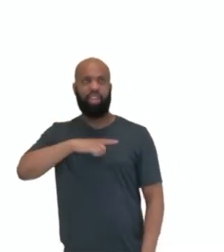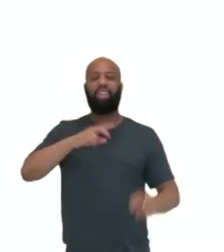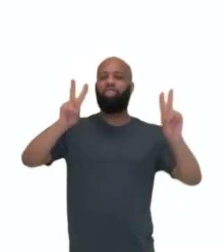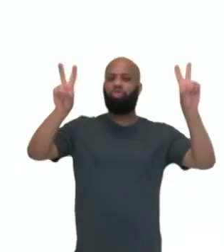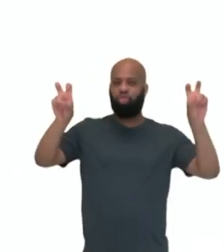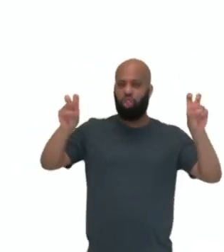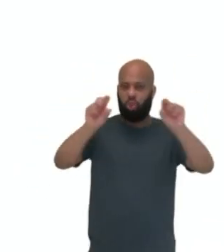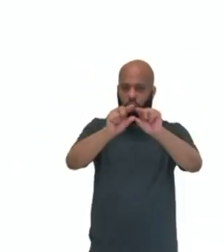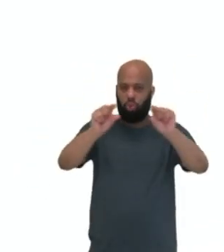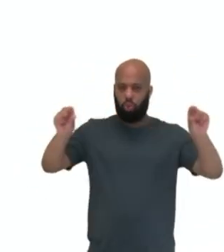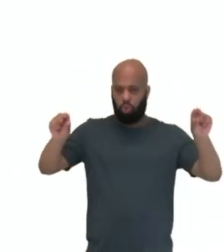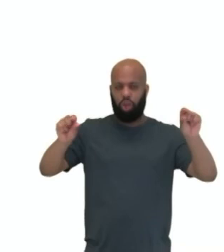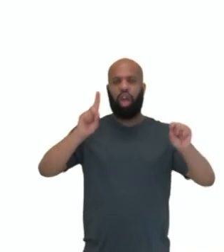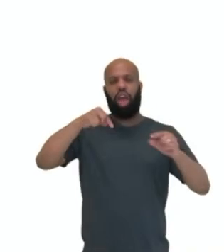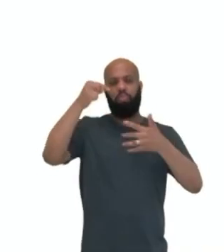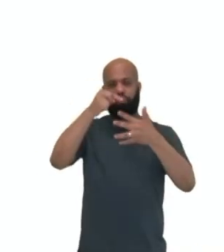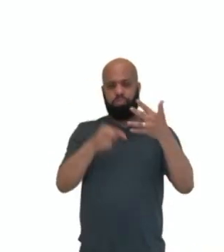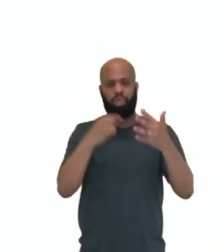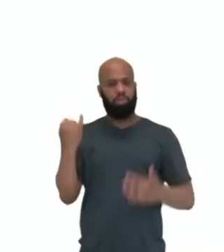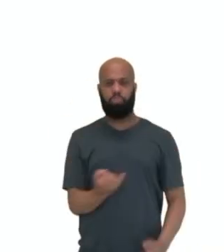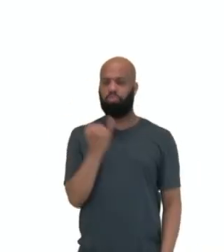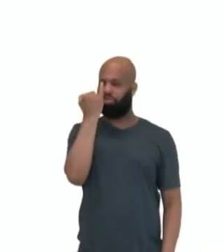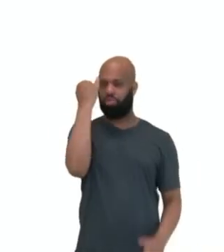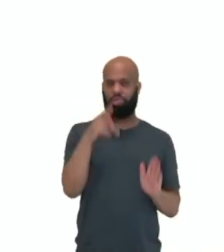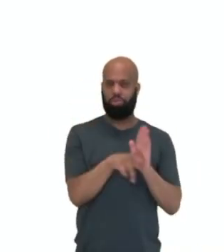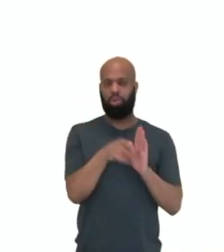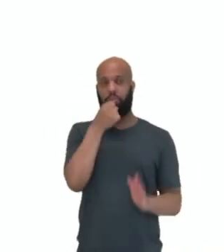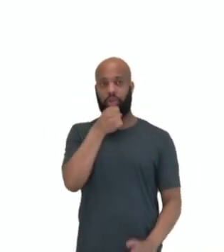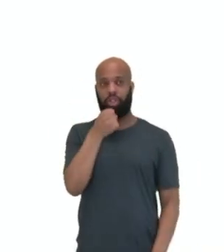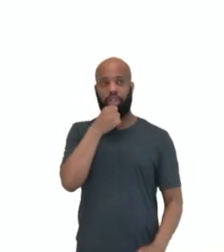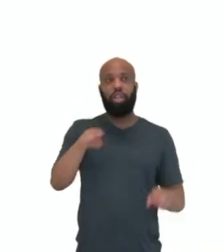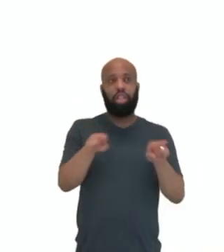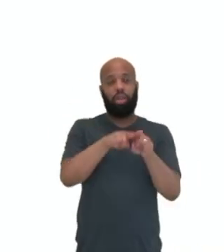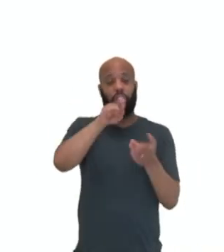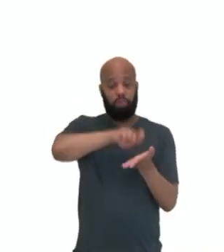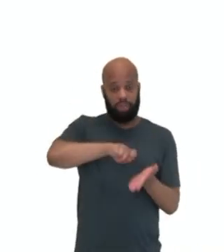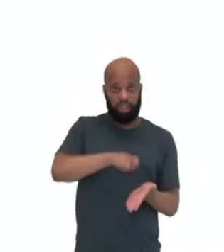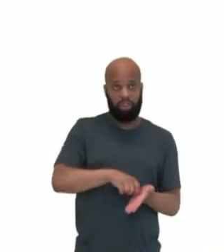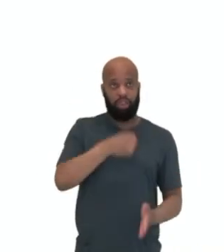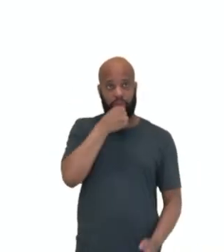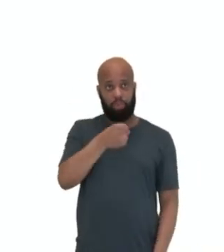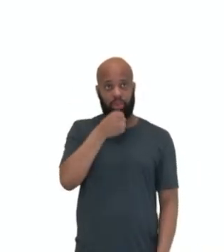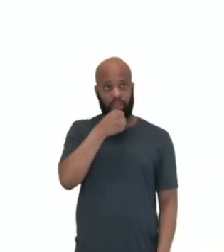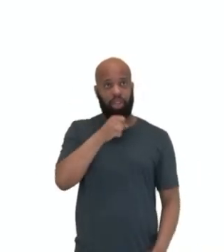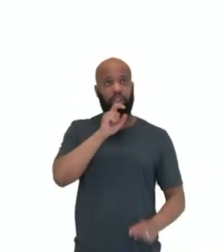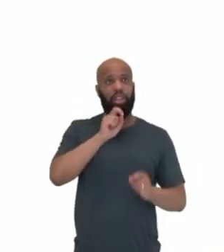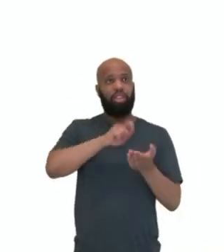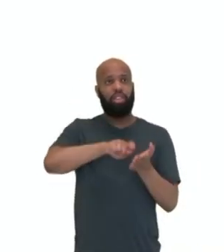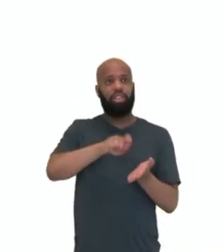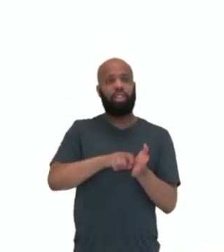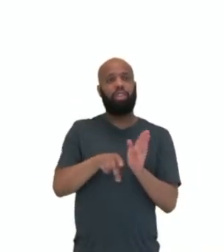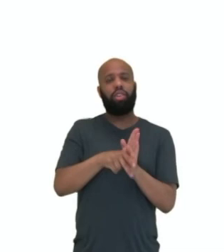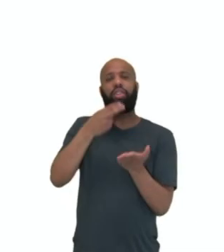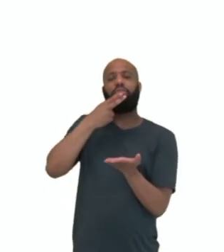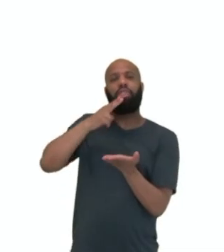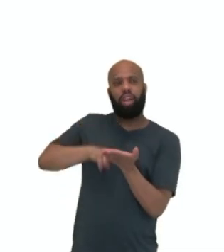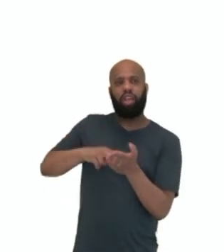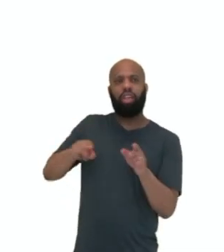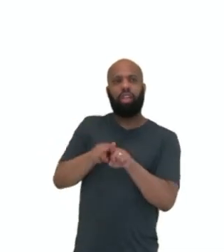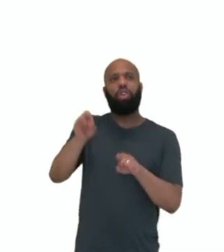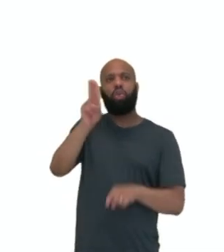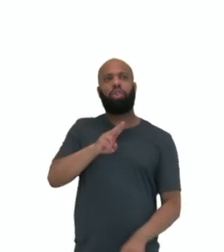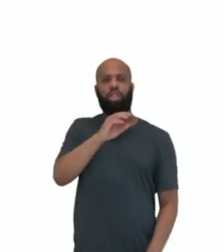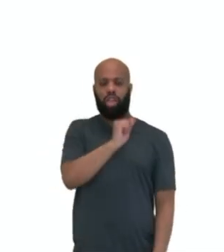elementos fundamentais da reportagem. Produção de uma reportagem, produção de uma carta através